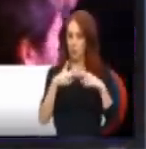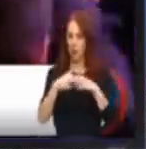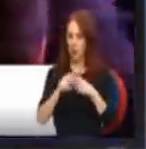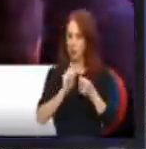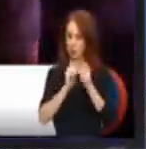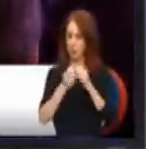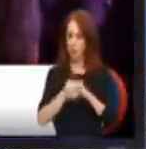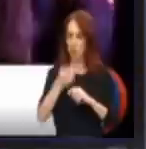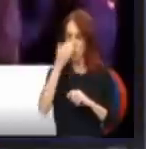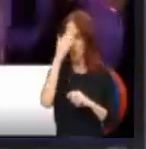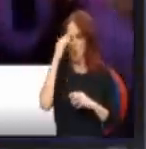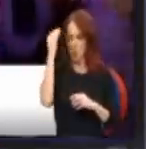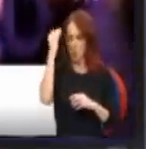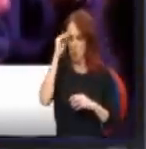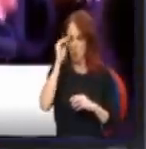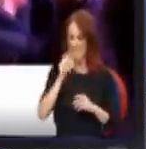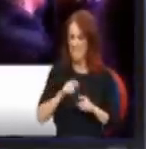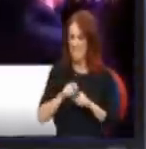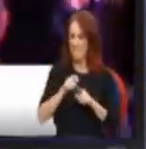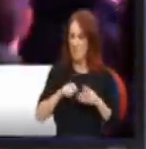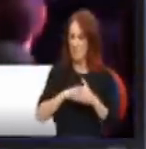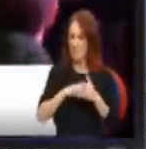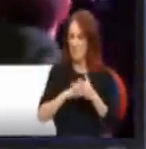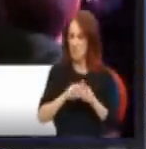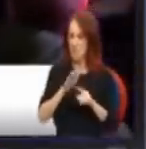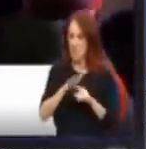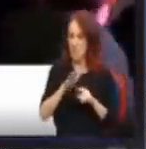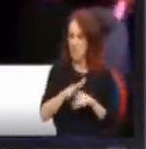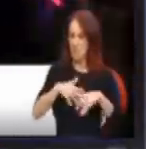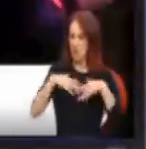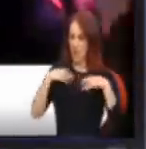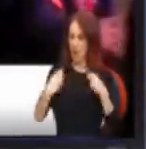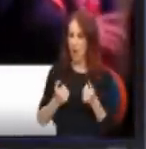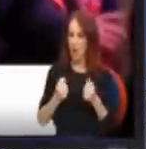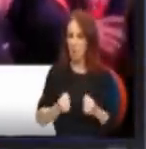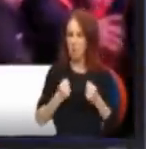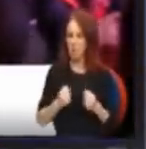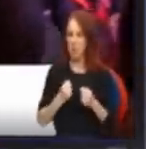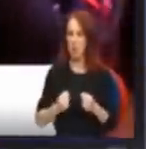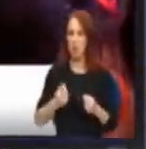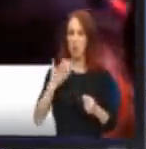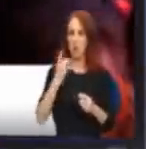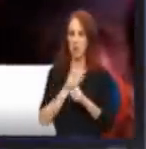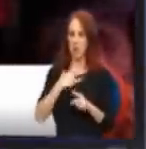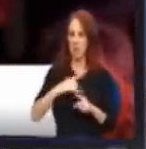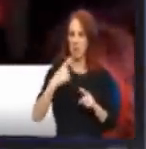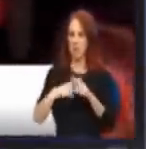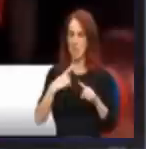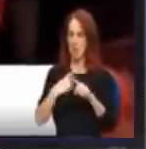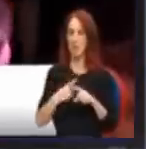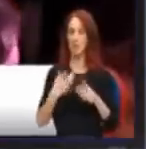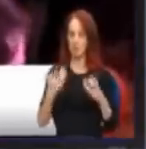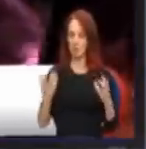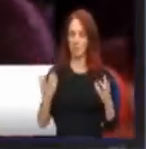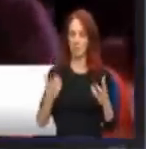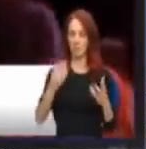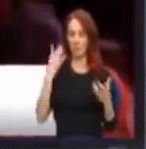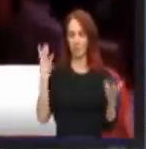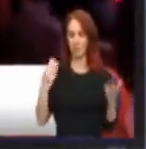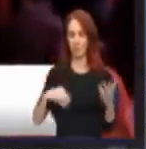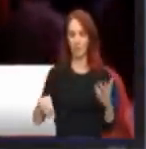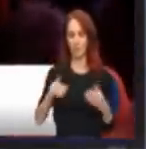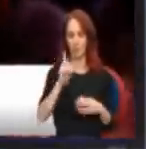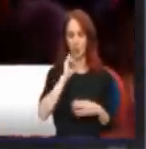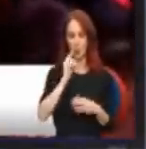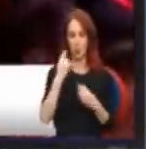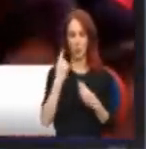a componente técnica, tática, mas também muita alma. Foi mais Flamengo, quis mais ir à final. Isso aliado à grande qualidade dos jogadores do